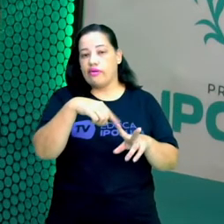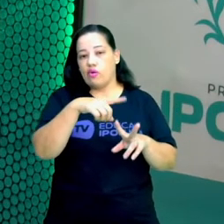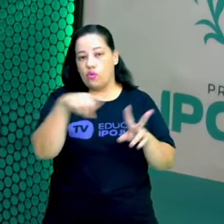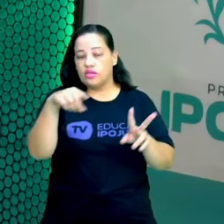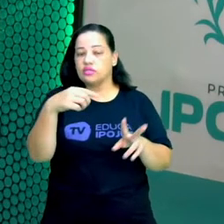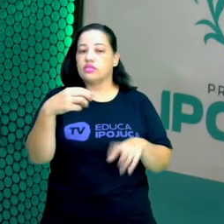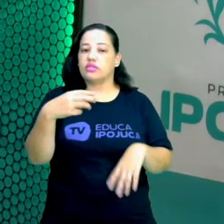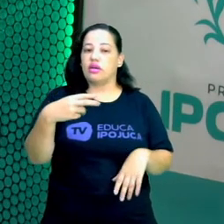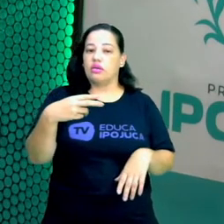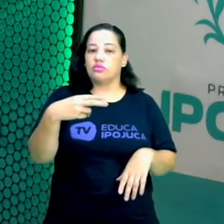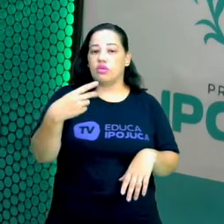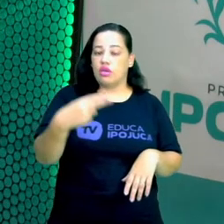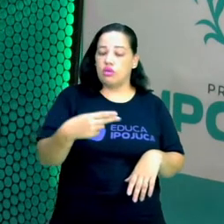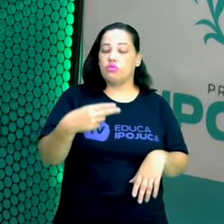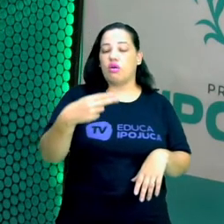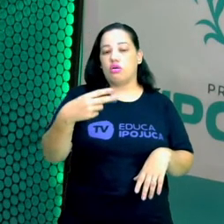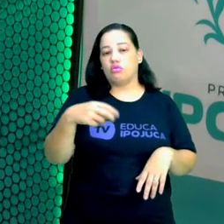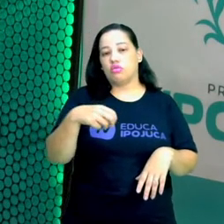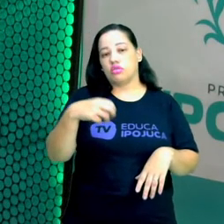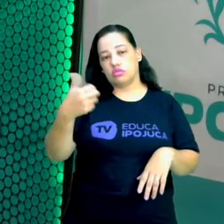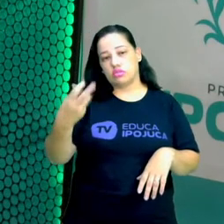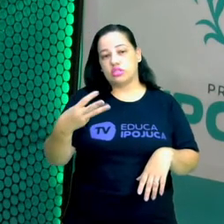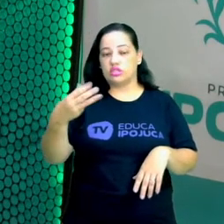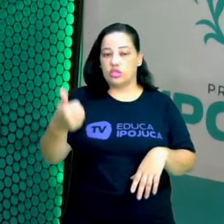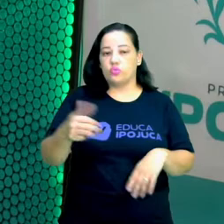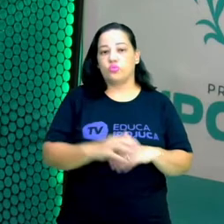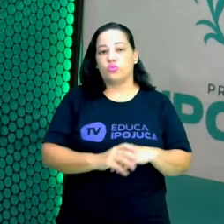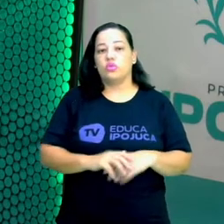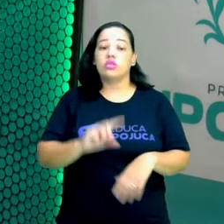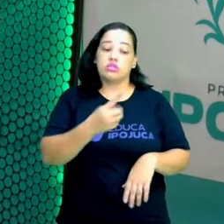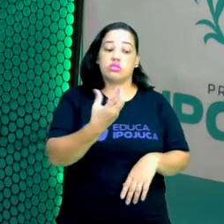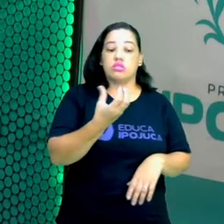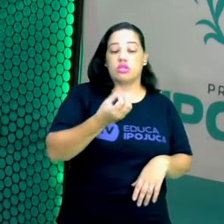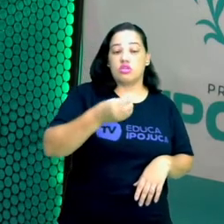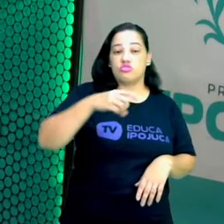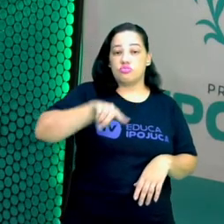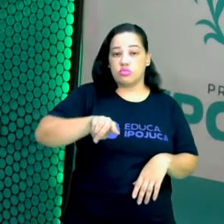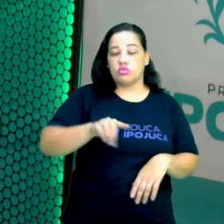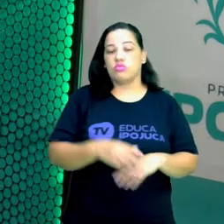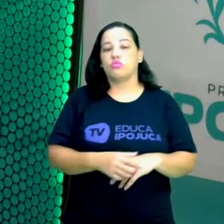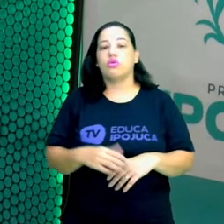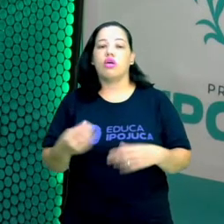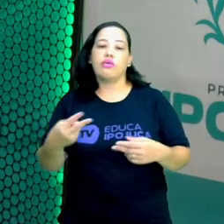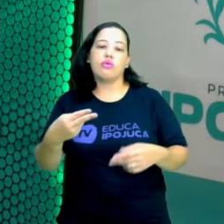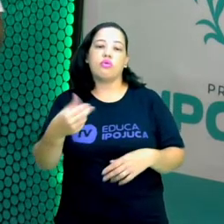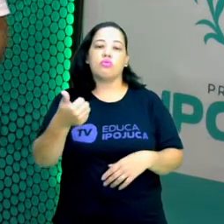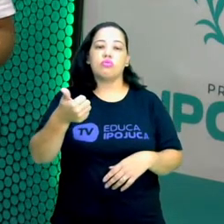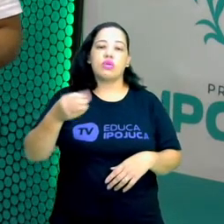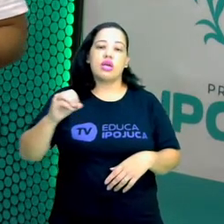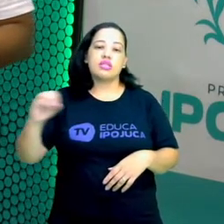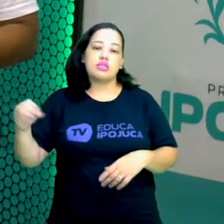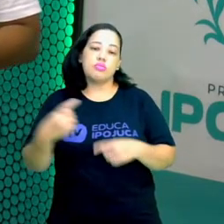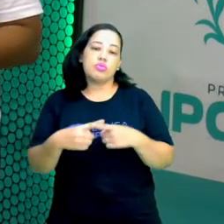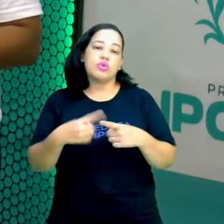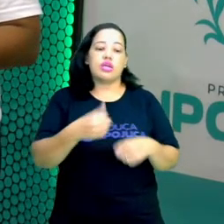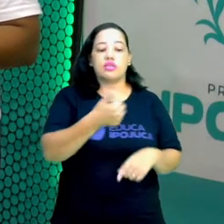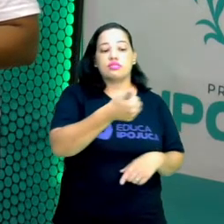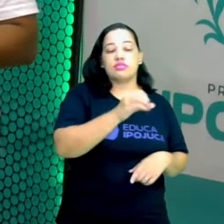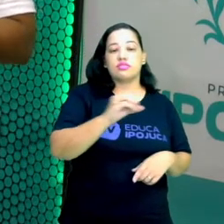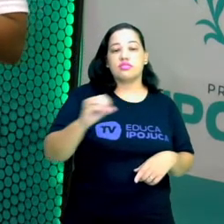10.000, a raiz quadrada de 10.000 é 100, pois 100 ao quadrado é 10.000.